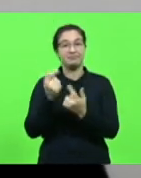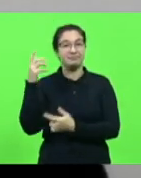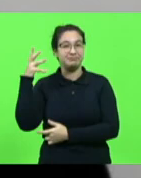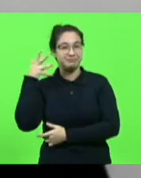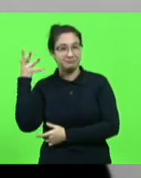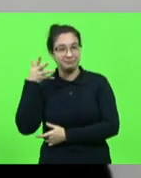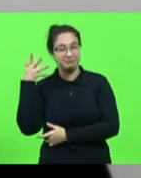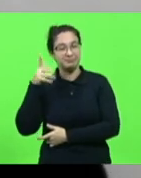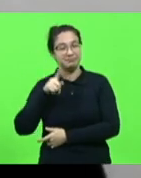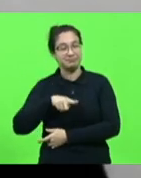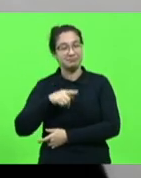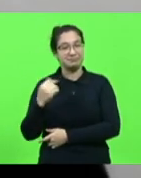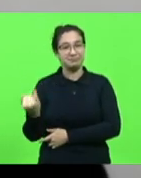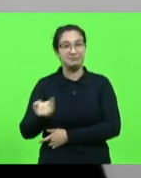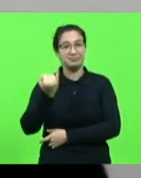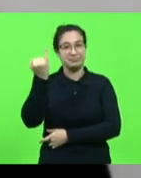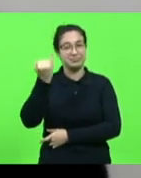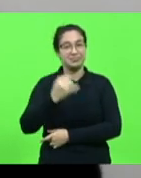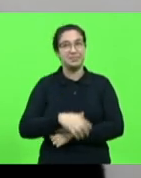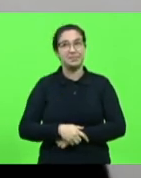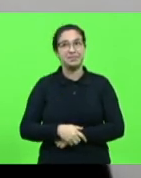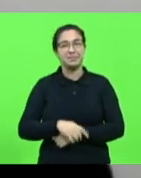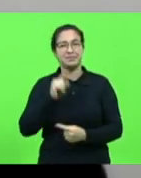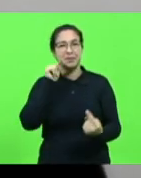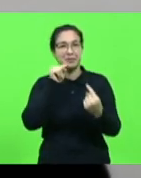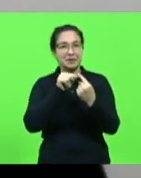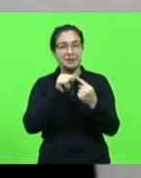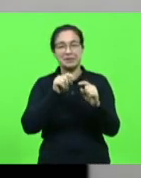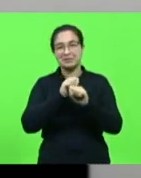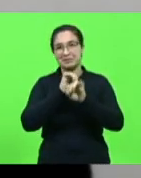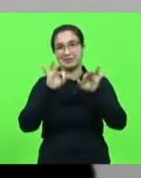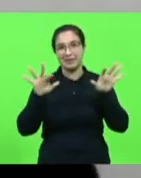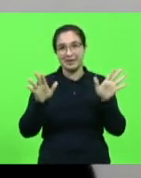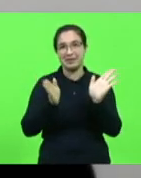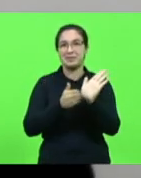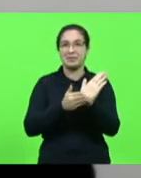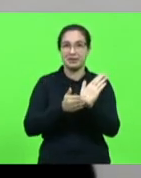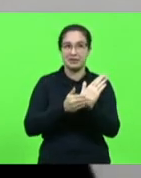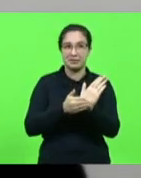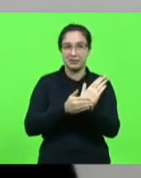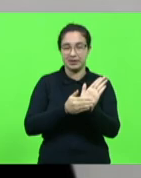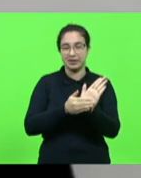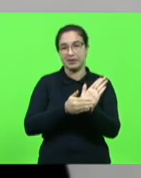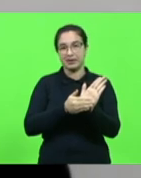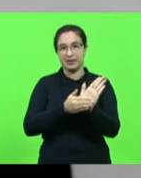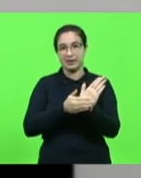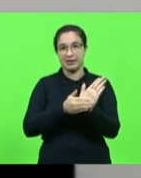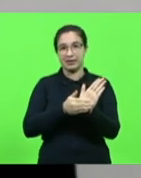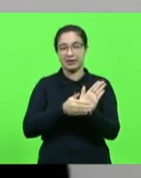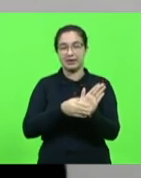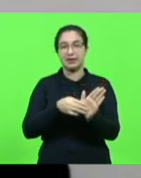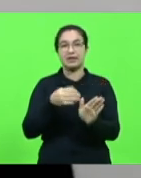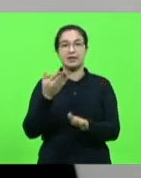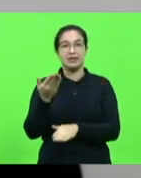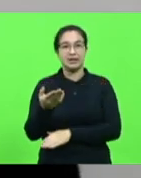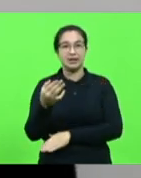muito importante. Então, assim, bem, de forma bem objetiva, queria parabenizar, senhor presidente, parabenizar o